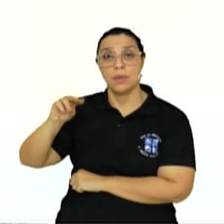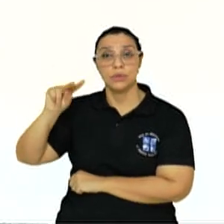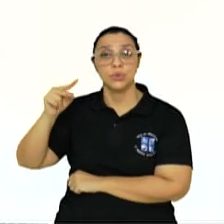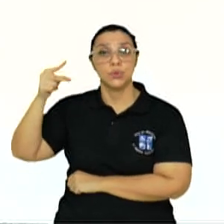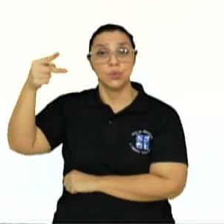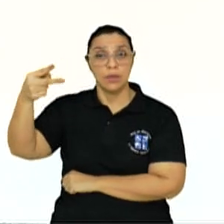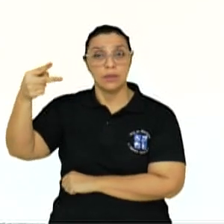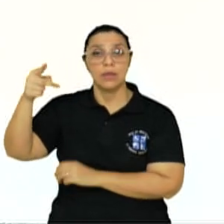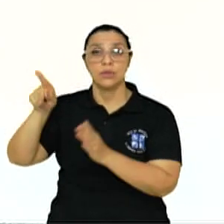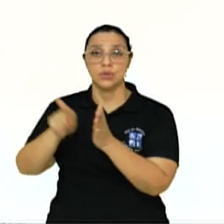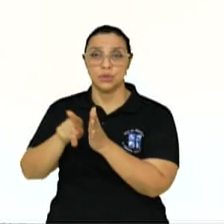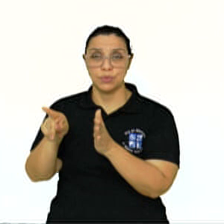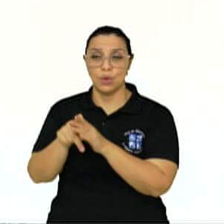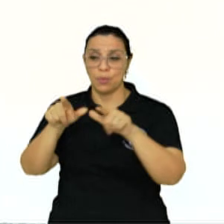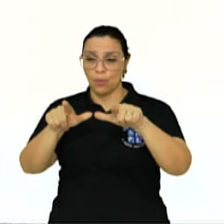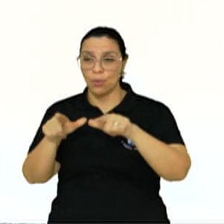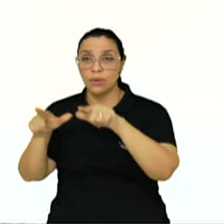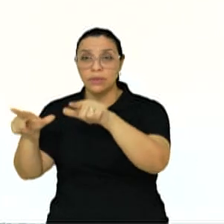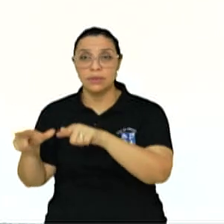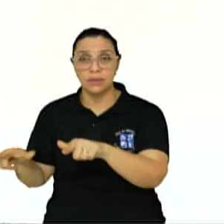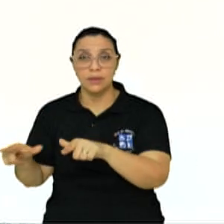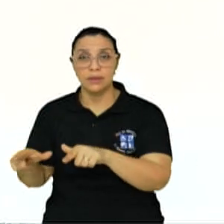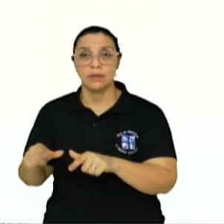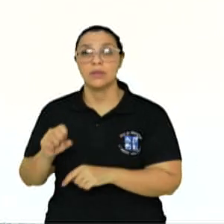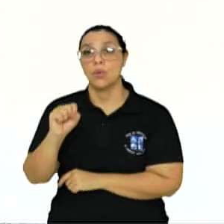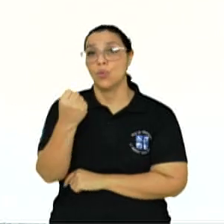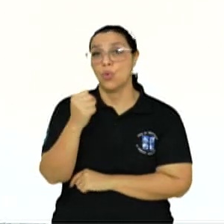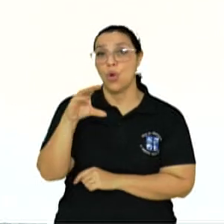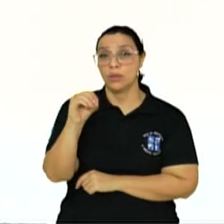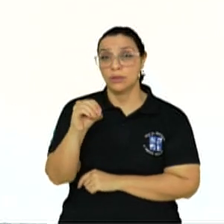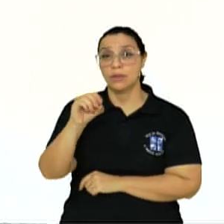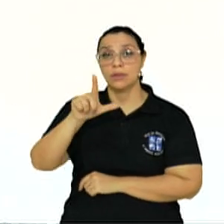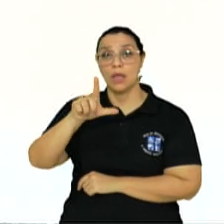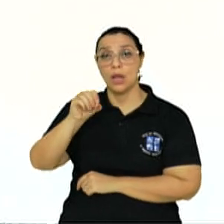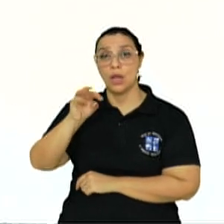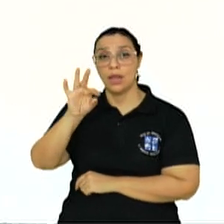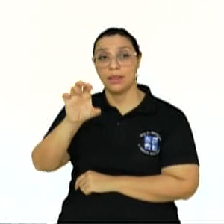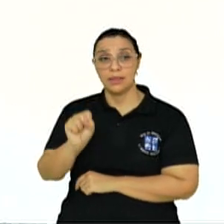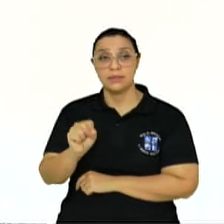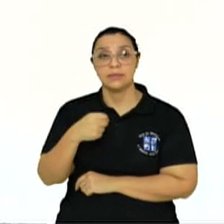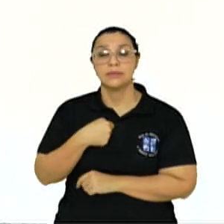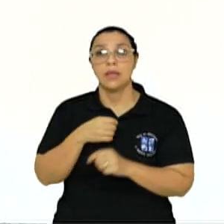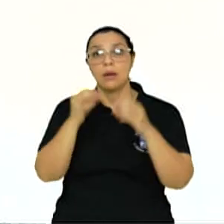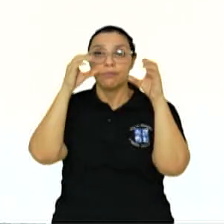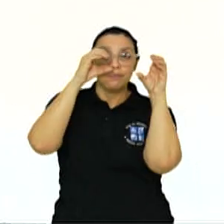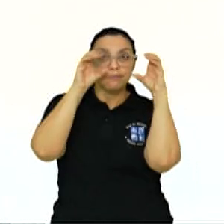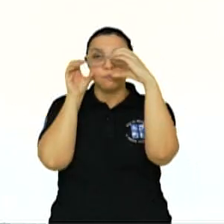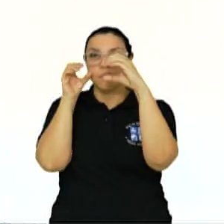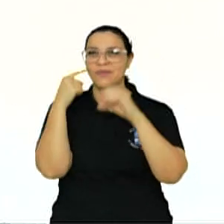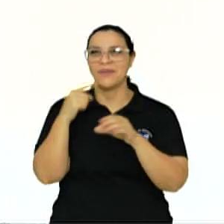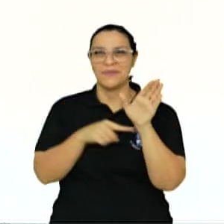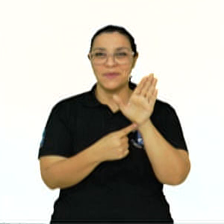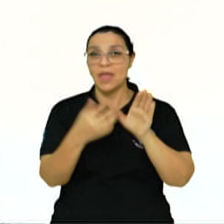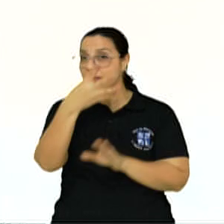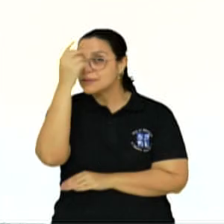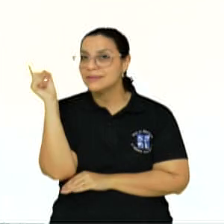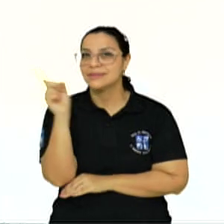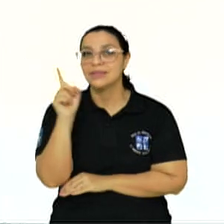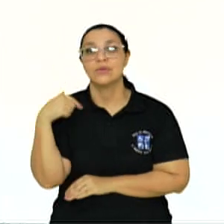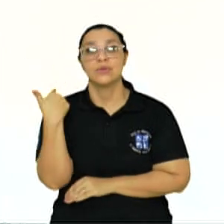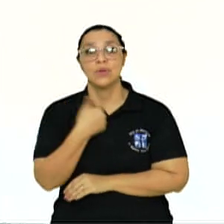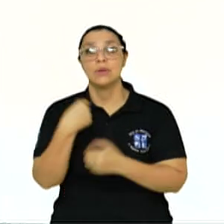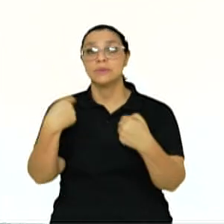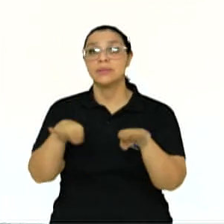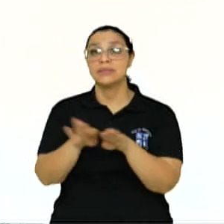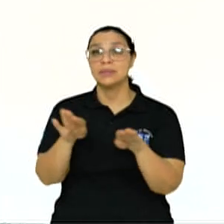quadrados de telha, ou seja, 80 lotes. Aí eu coloquei até um bichinho bem zoiudo aqui para a gente não esquecer de que nós